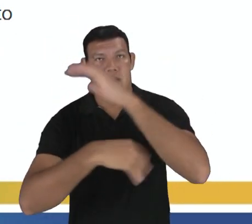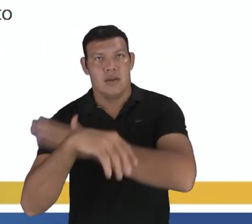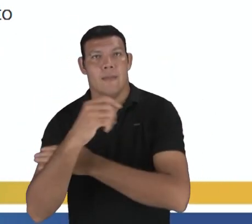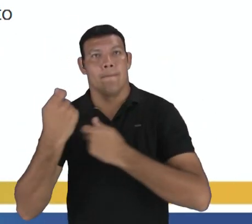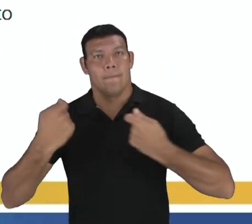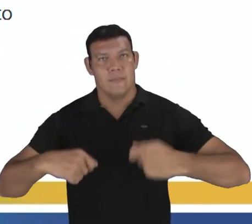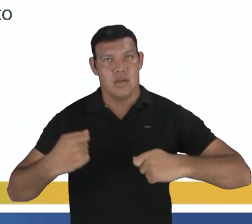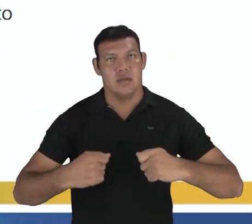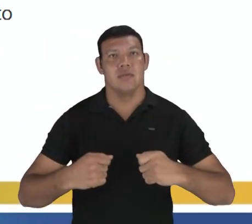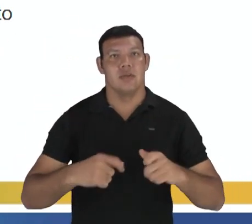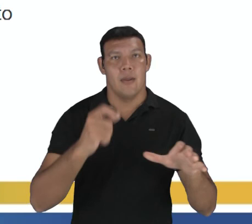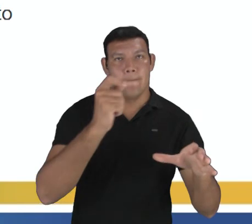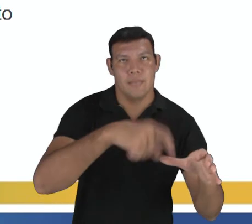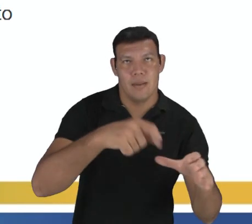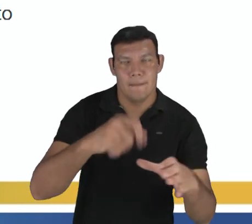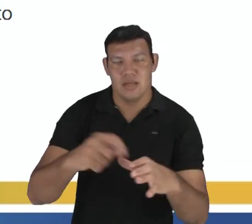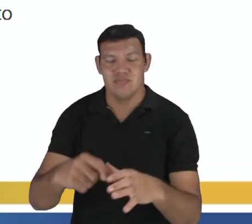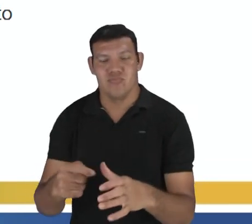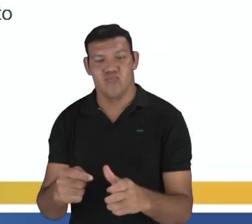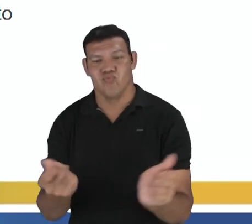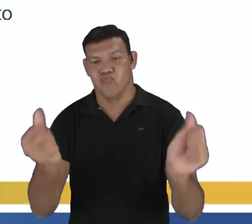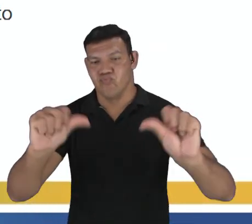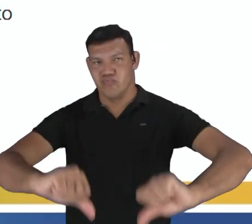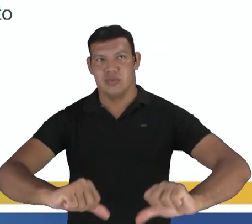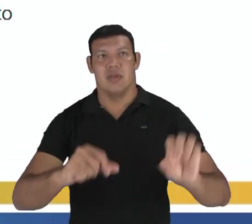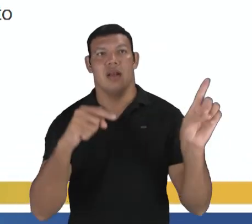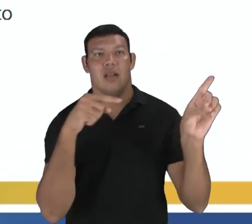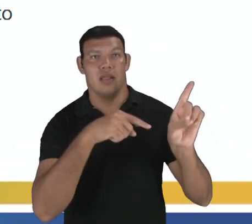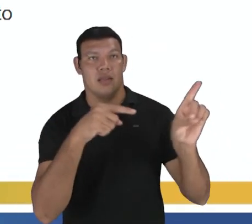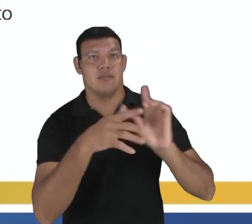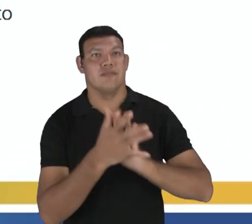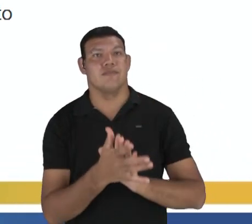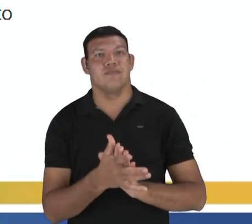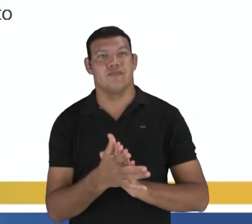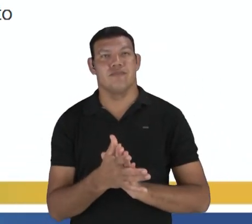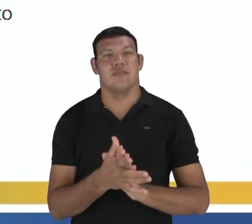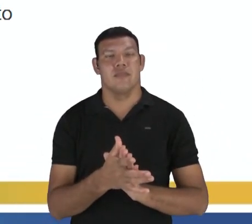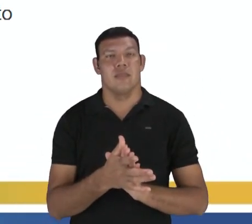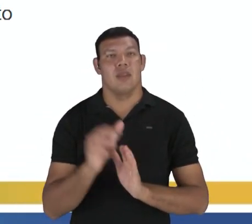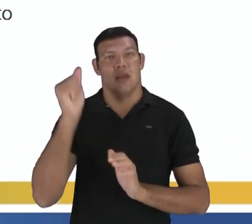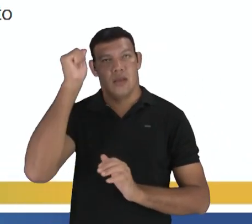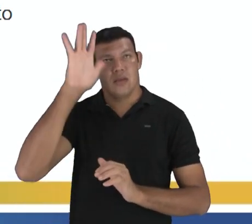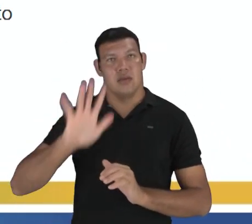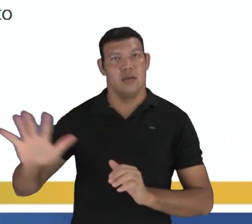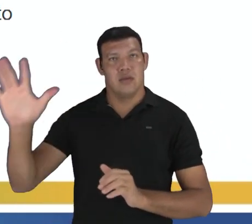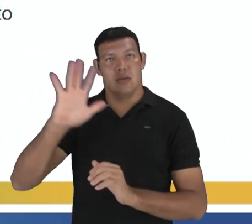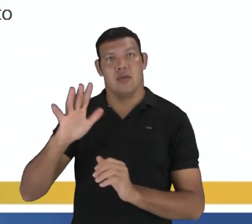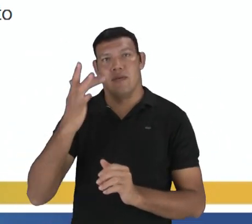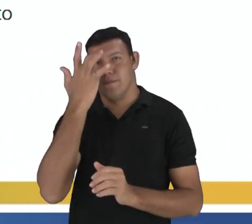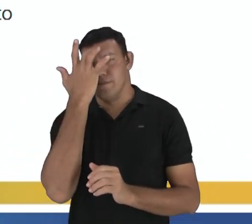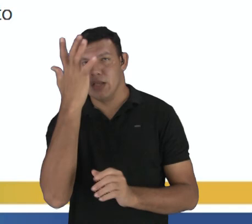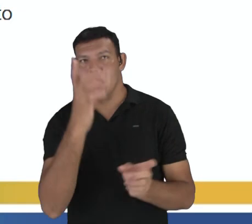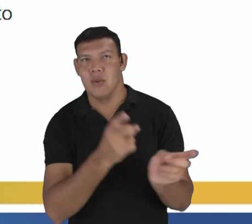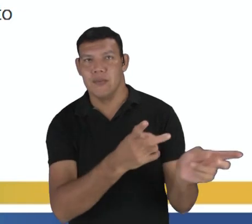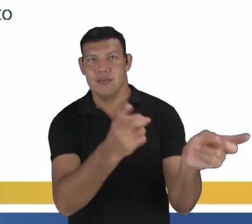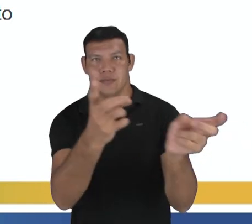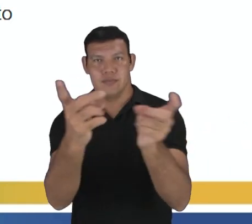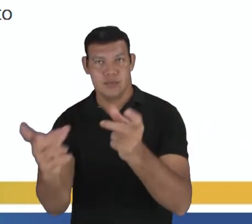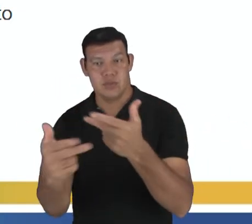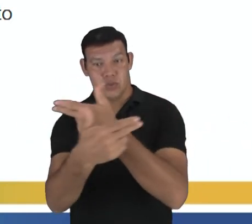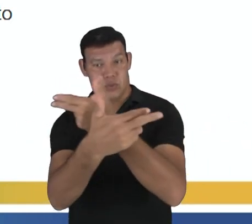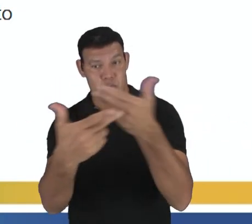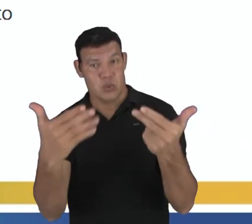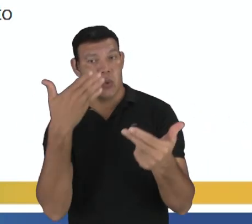necessária para o cultivo ser insuficiente. D. As feitorias africanas facilitarem a comercialização